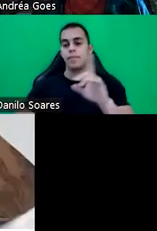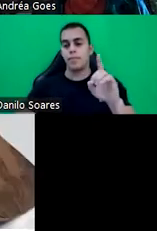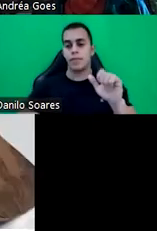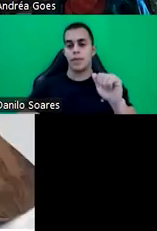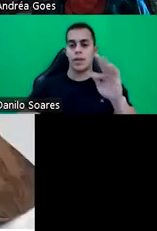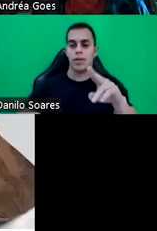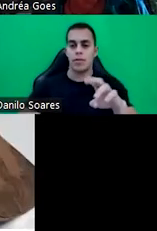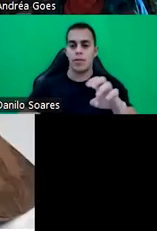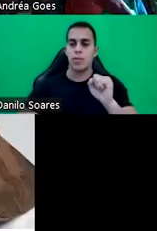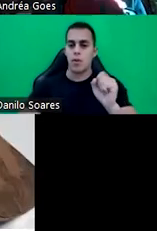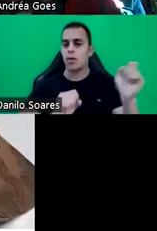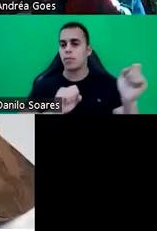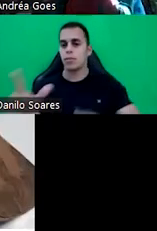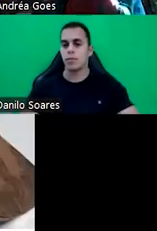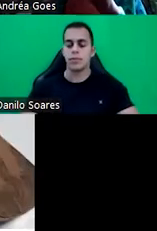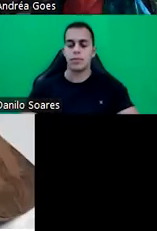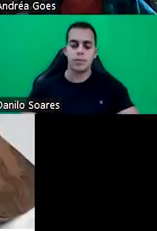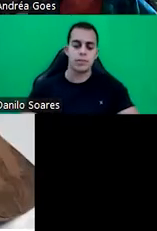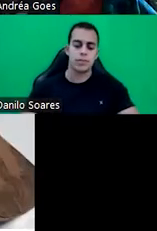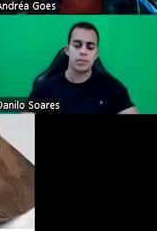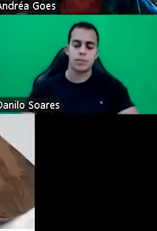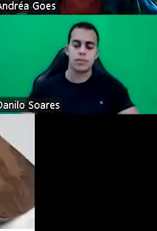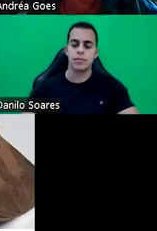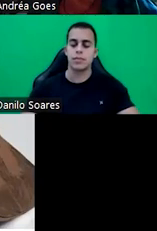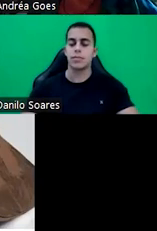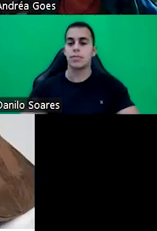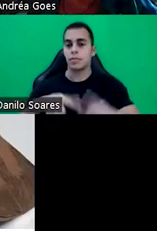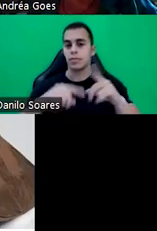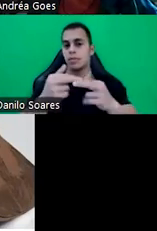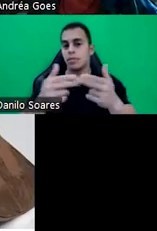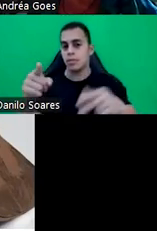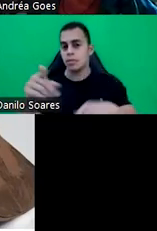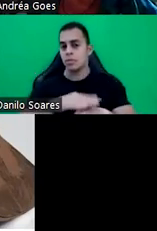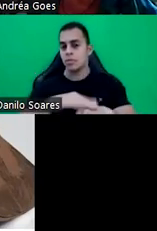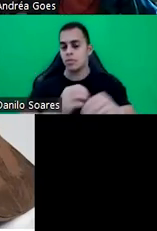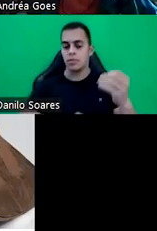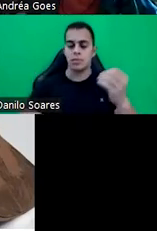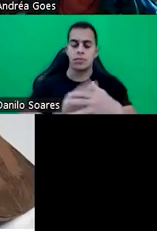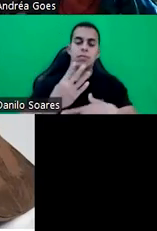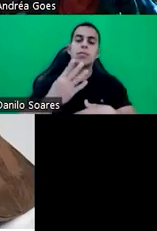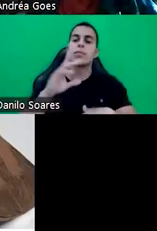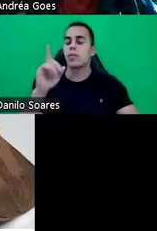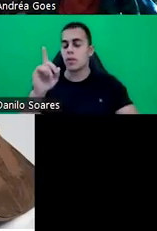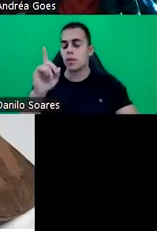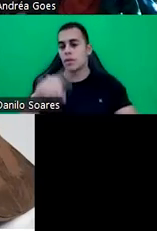favor. Então, aqui o material que ela construiu, olha, baseado na